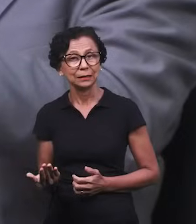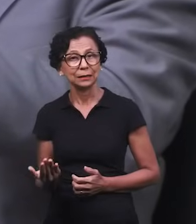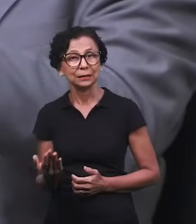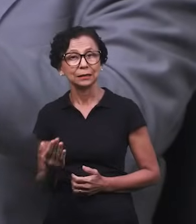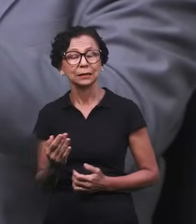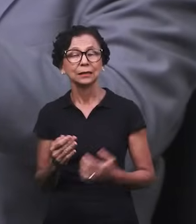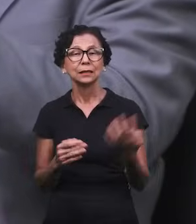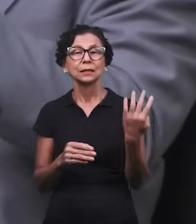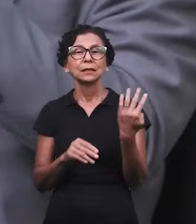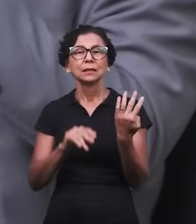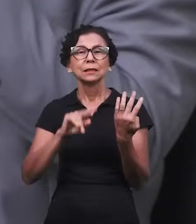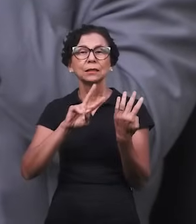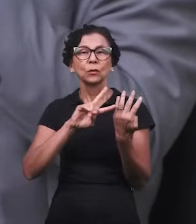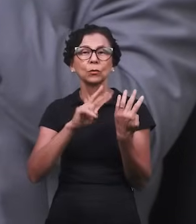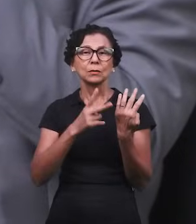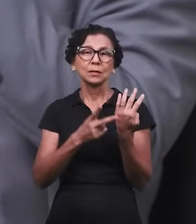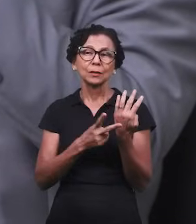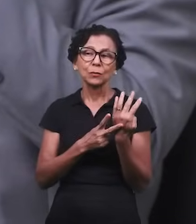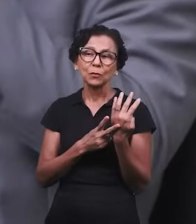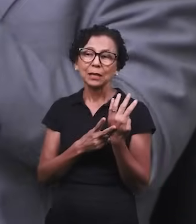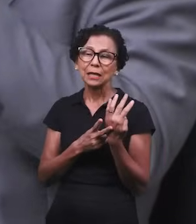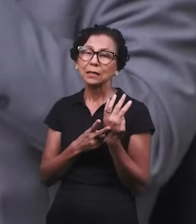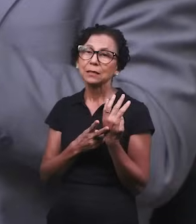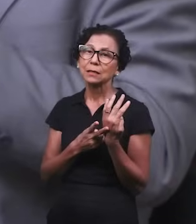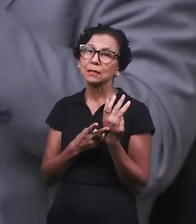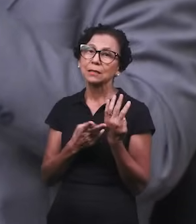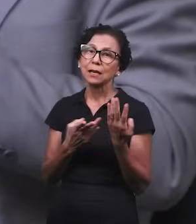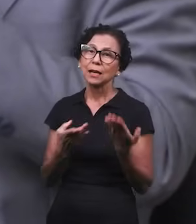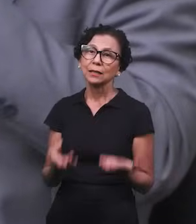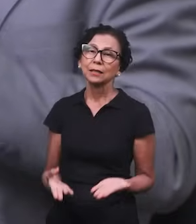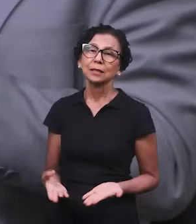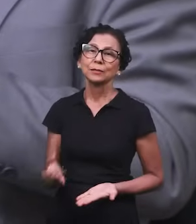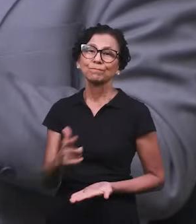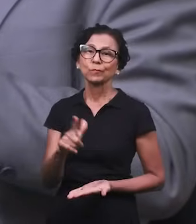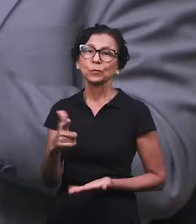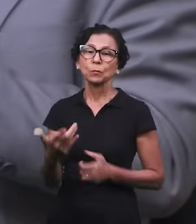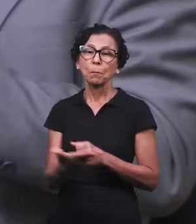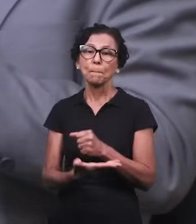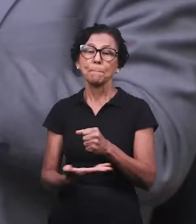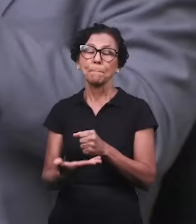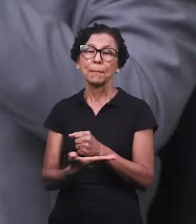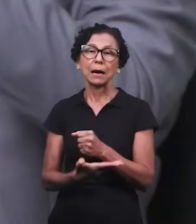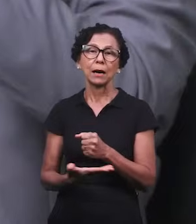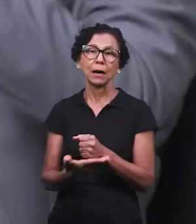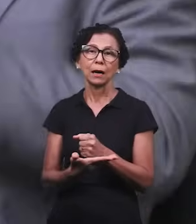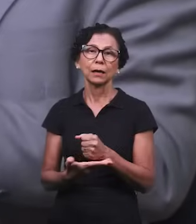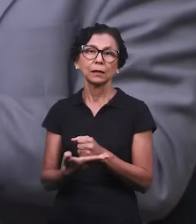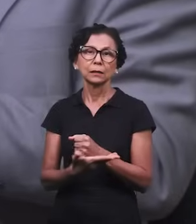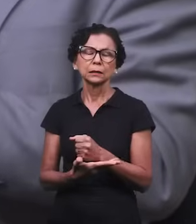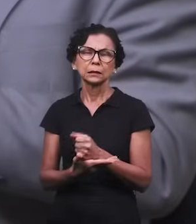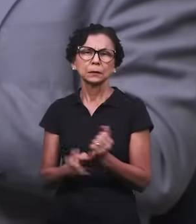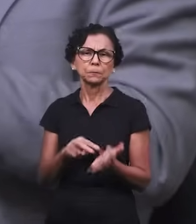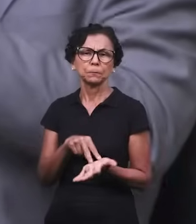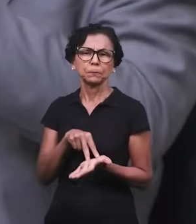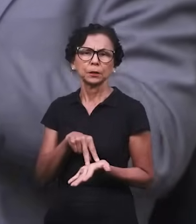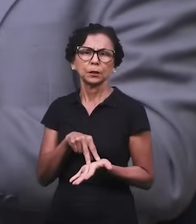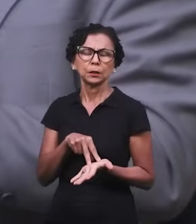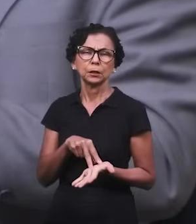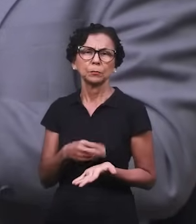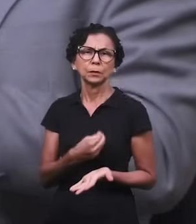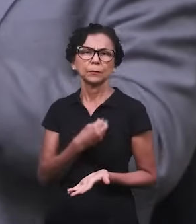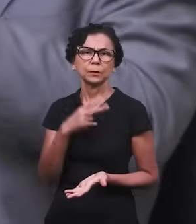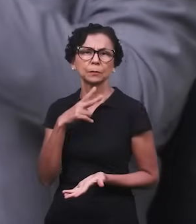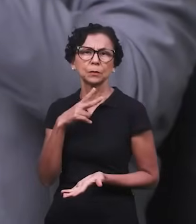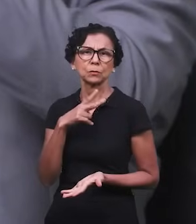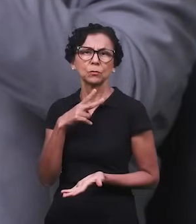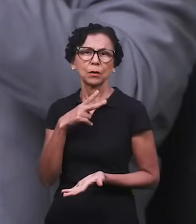certo? Na medida em que o jovem servo ele tem convicções,